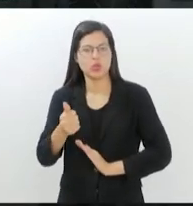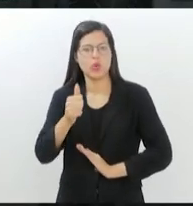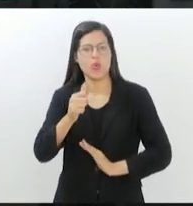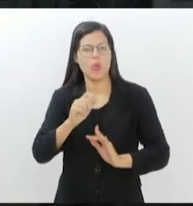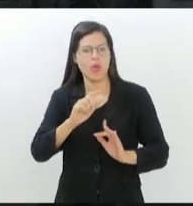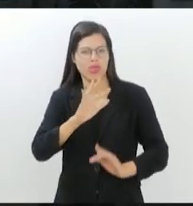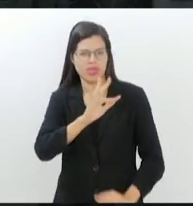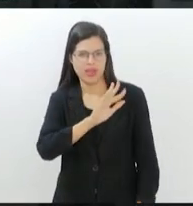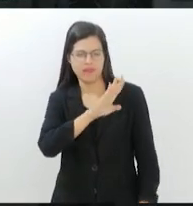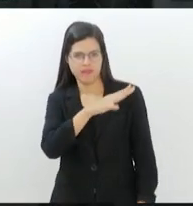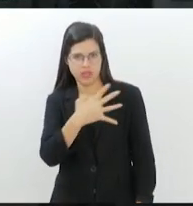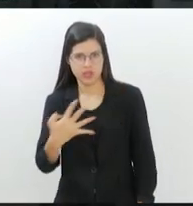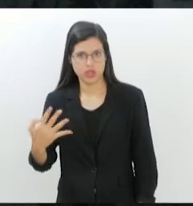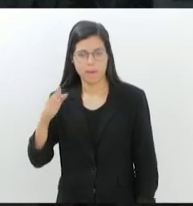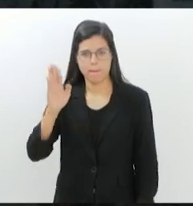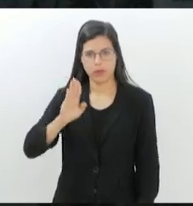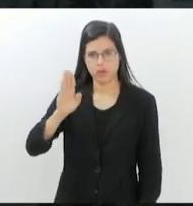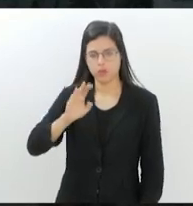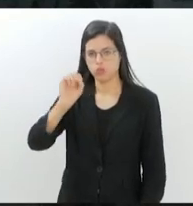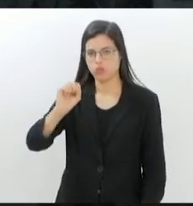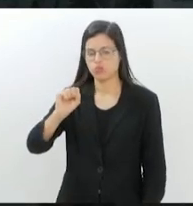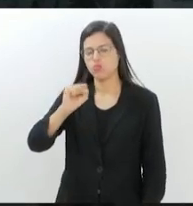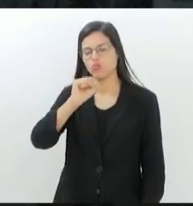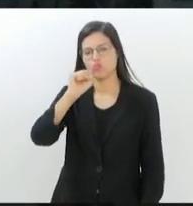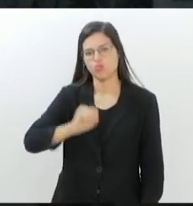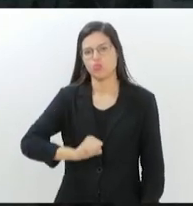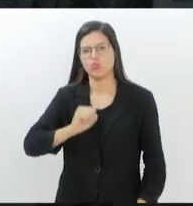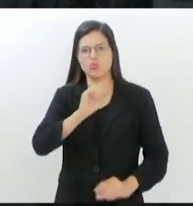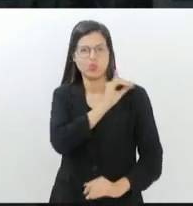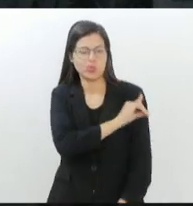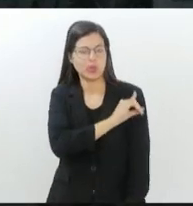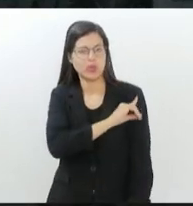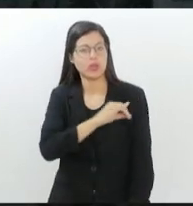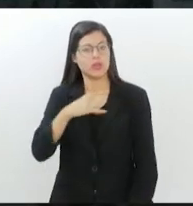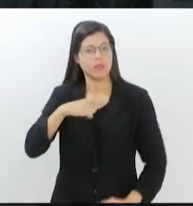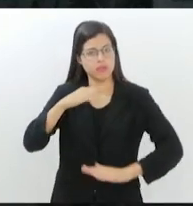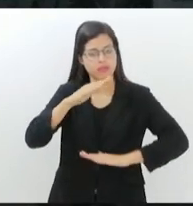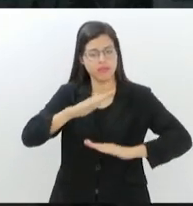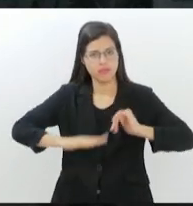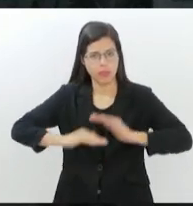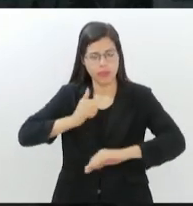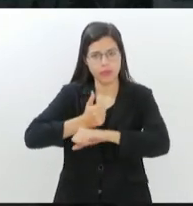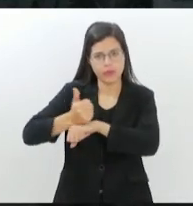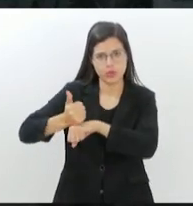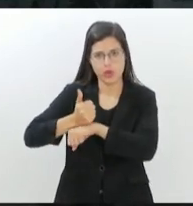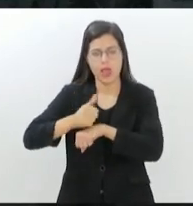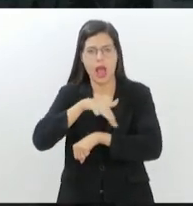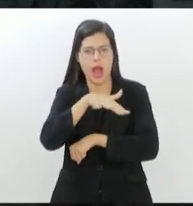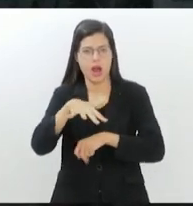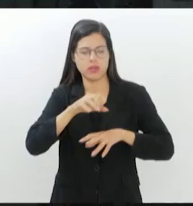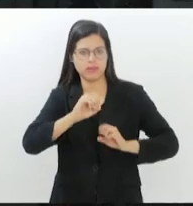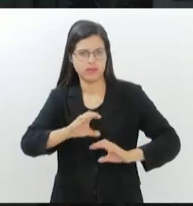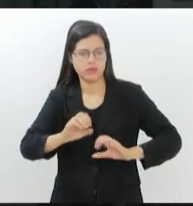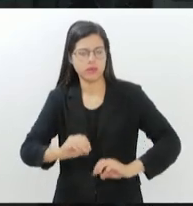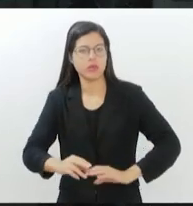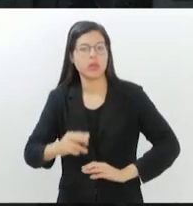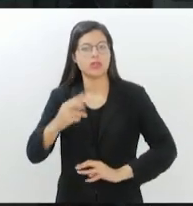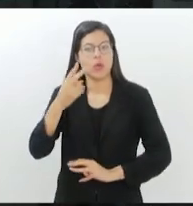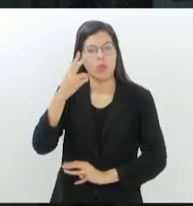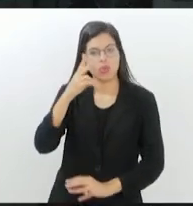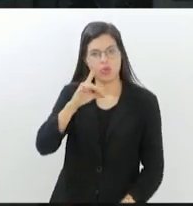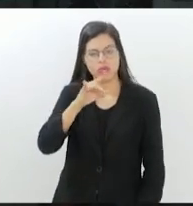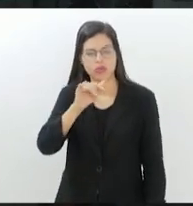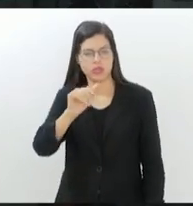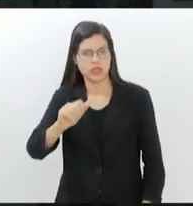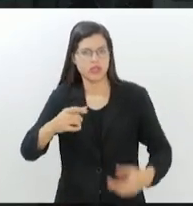Botafogo, na zona sul do Rio. O evento reuniu grandes nomes da educação e profissionais da área que durante 2 dias debateram o